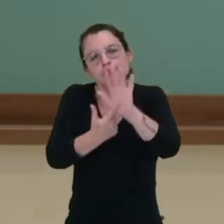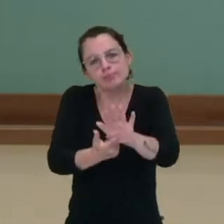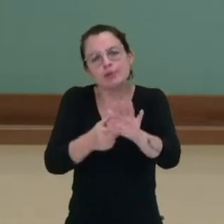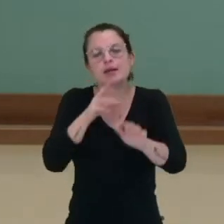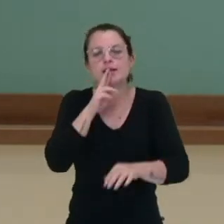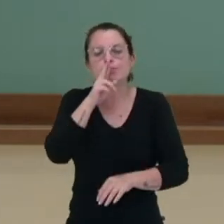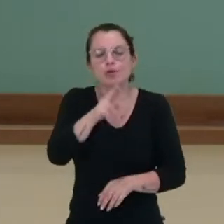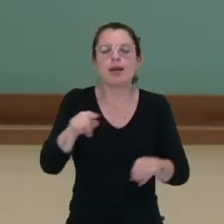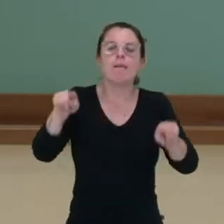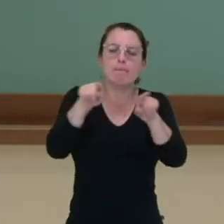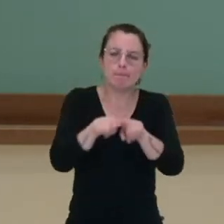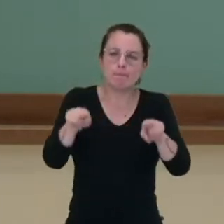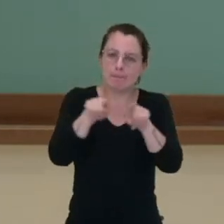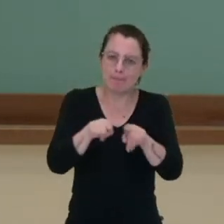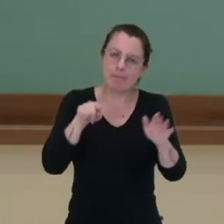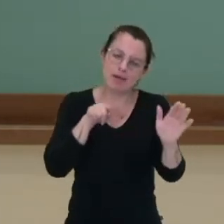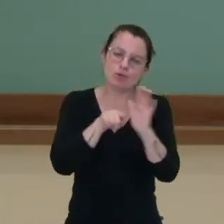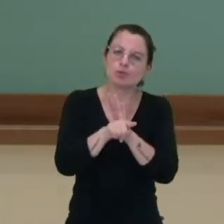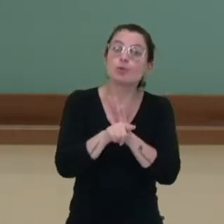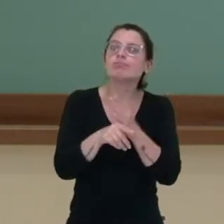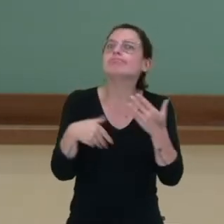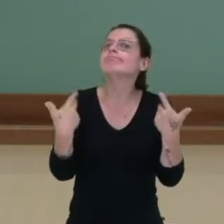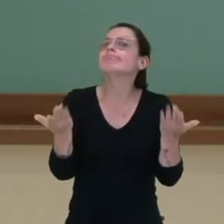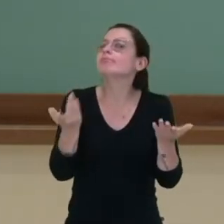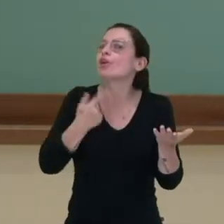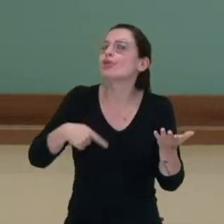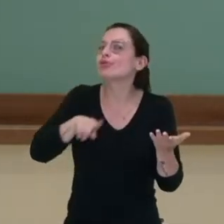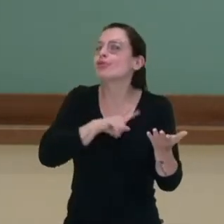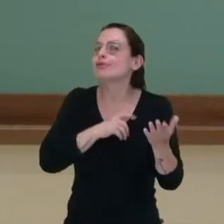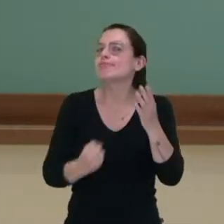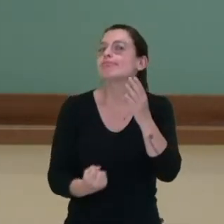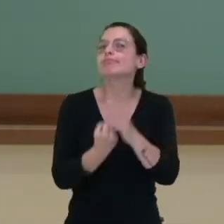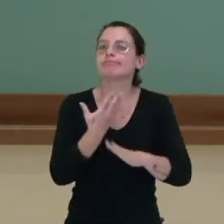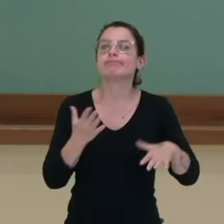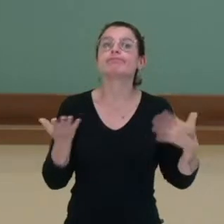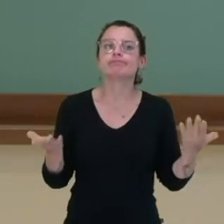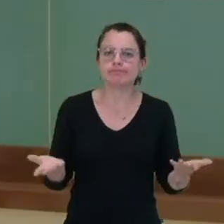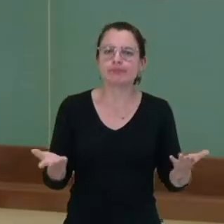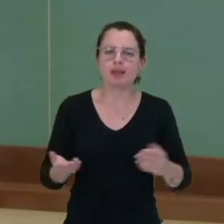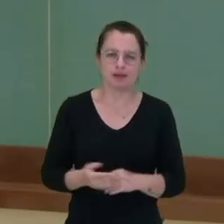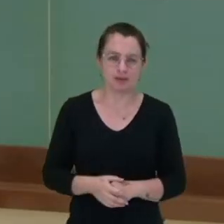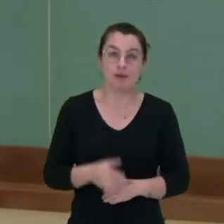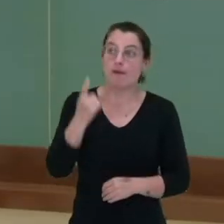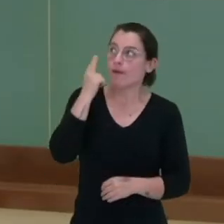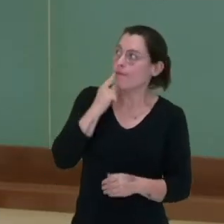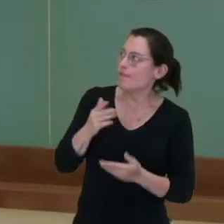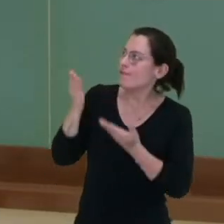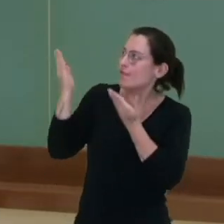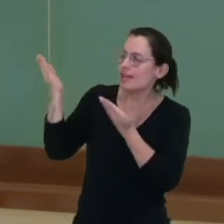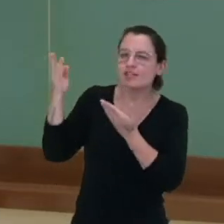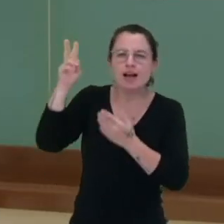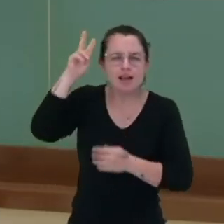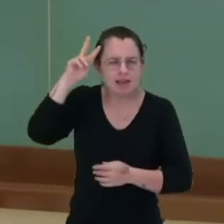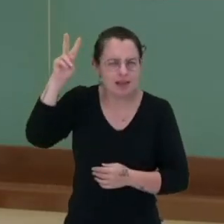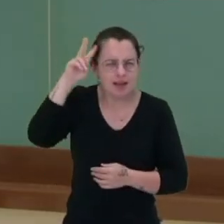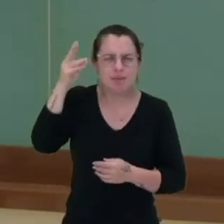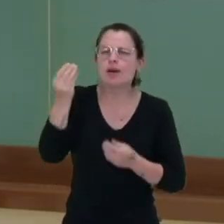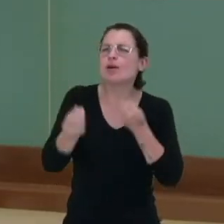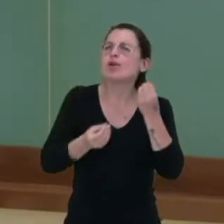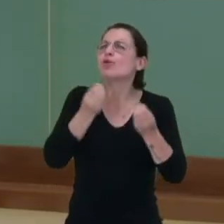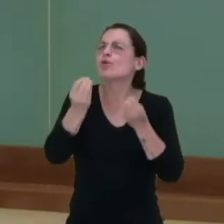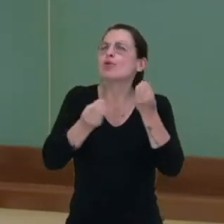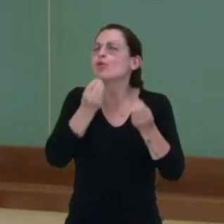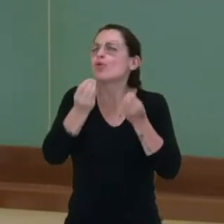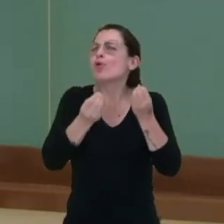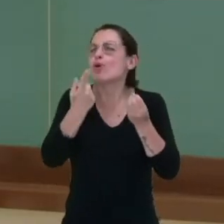mesma pergunta de onde viemos, Olha só, você lembra como que nós podemos definir o conceito